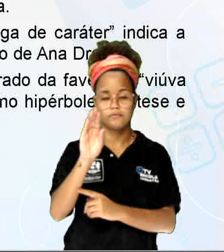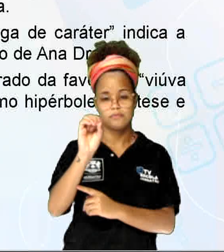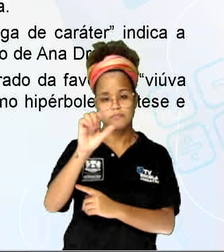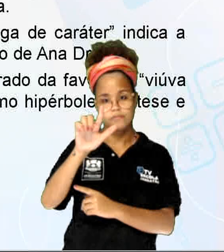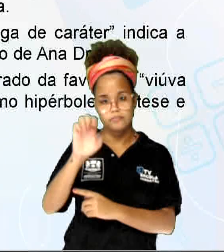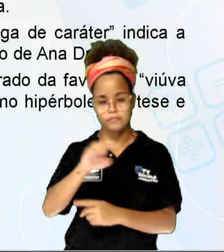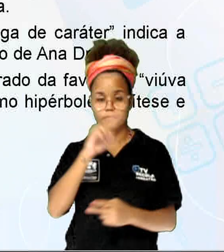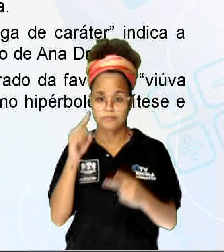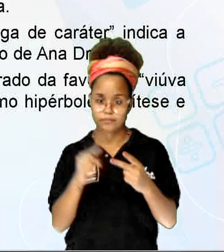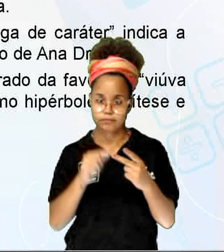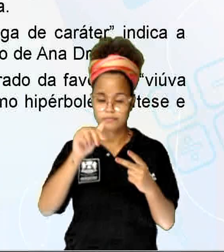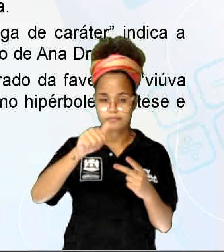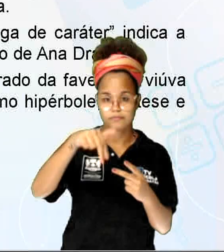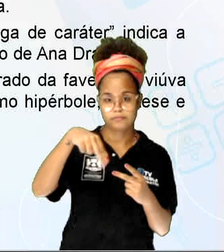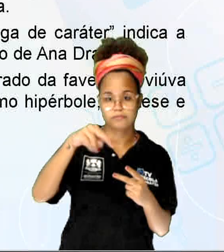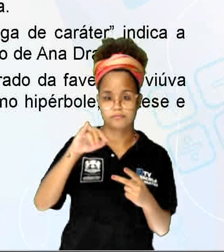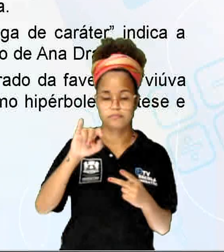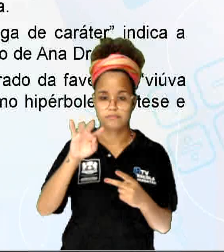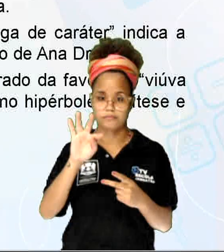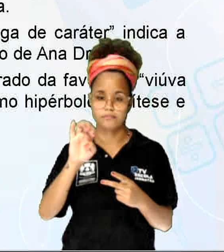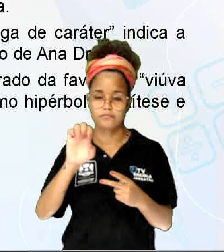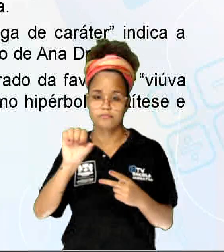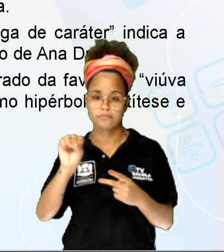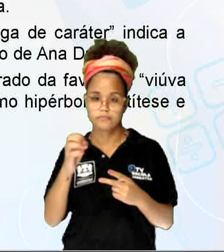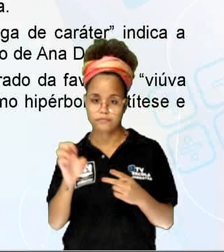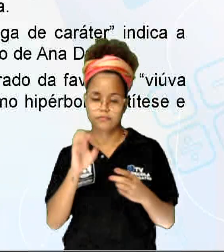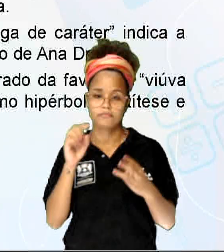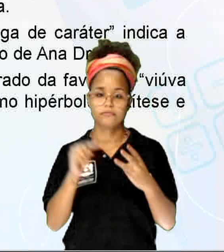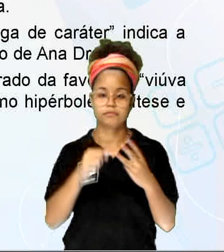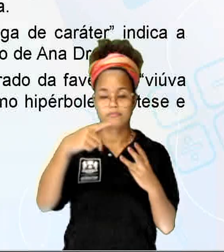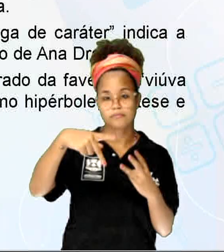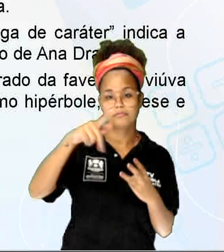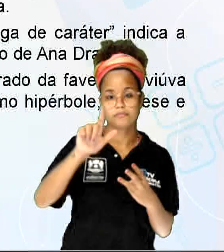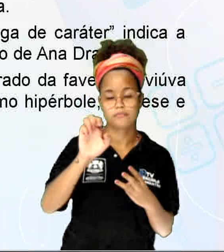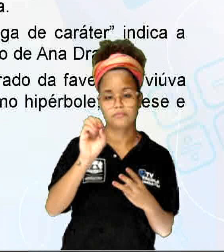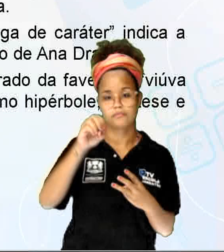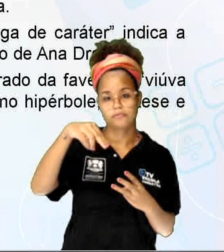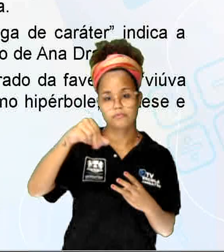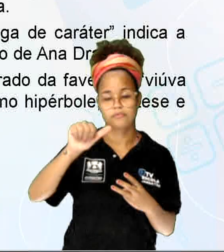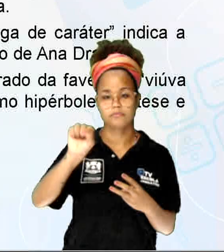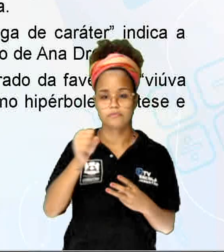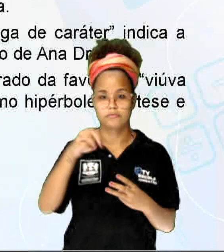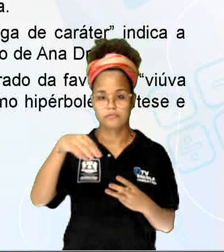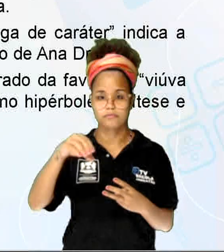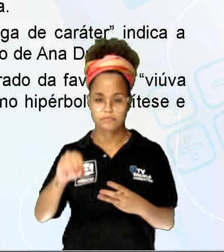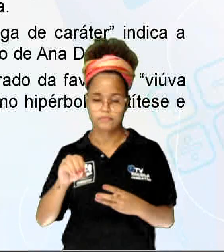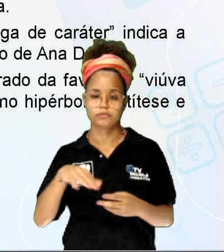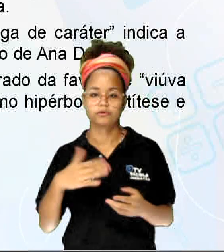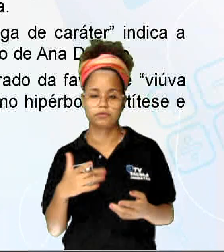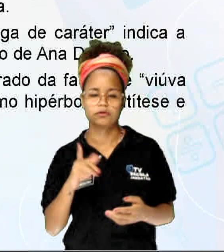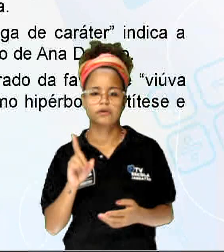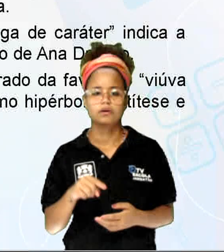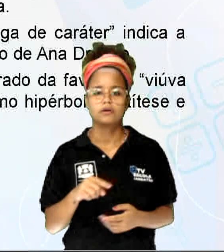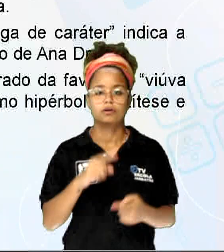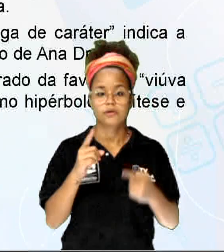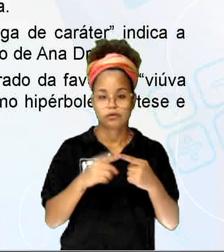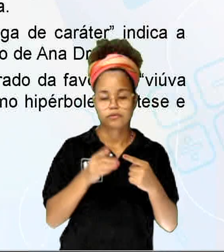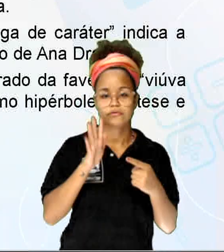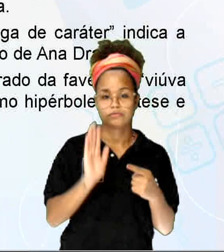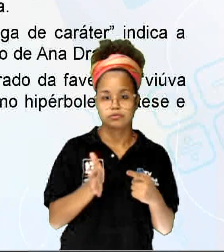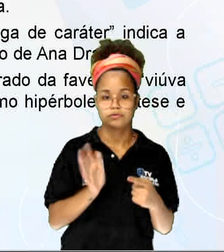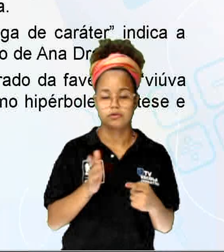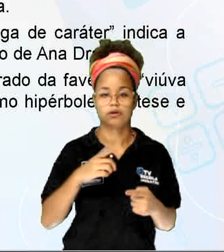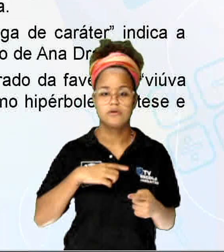pleonasmo, respectivamente. Sem dúvida, né? Neste mundo de surpresas terríficas, é uma hipérbole, que é um certo